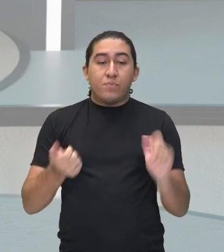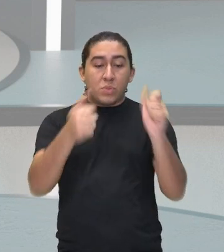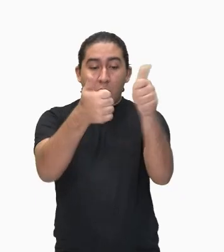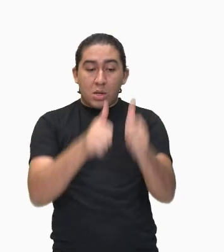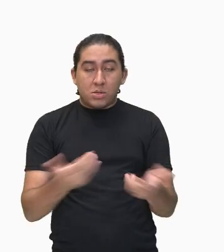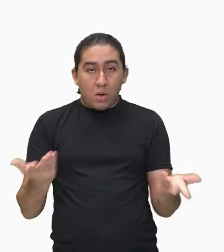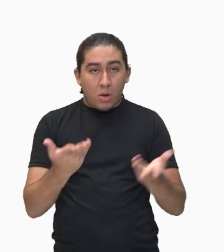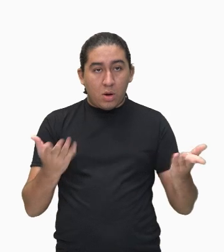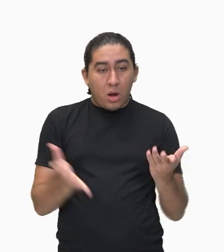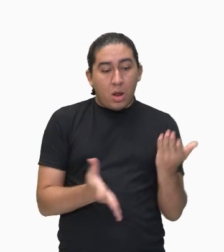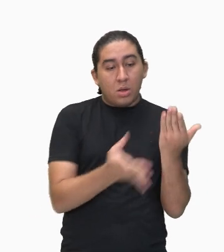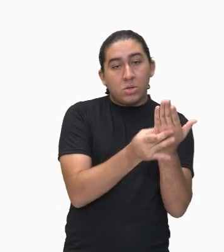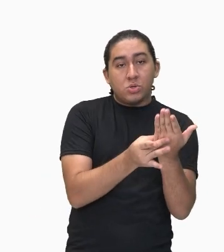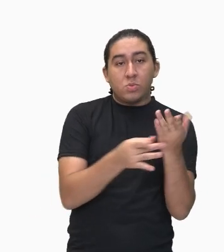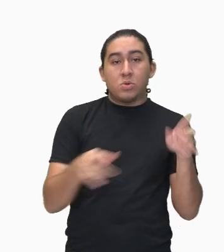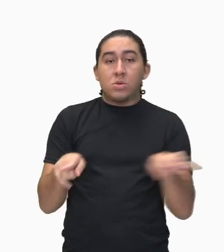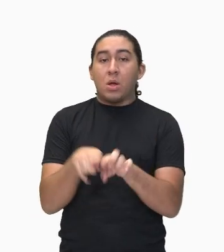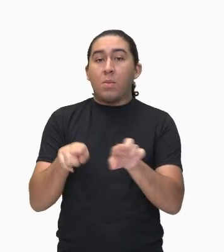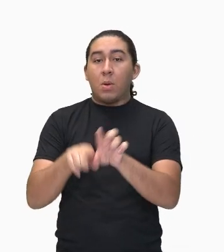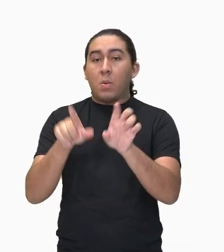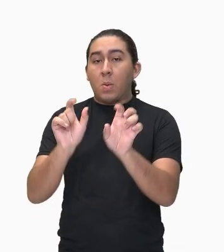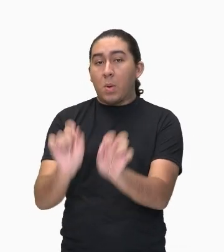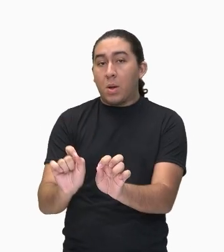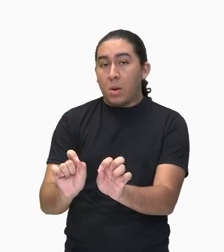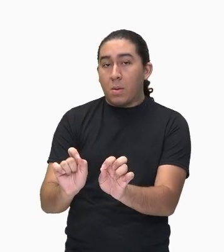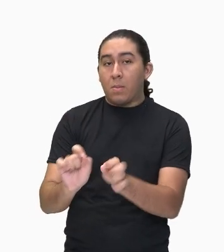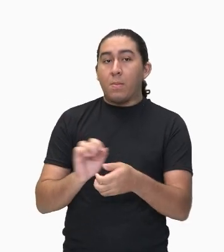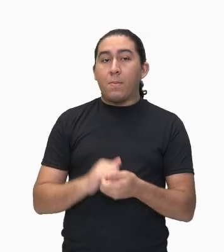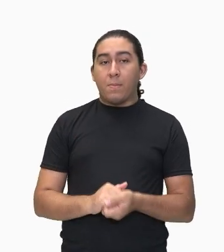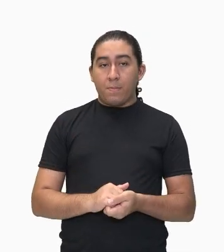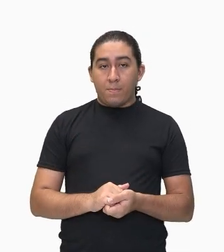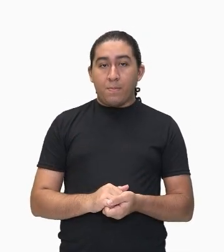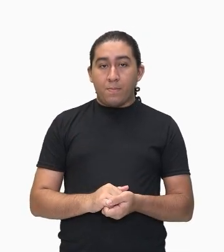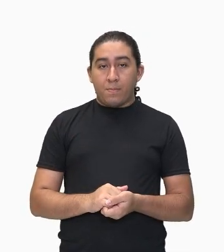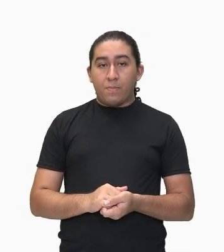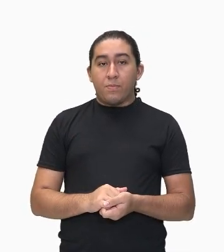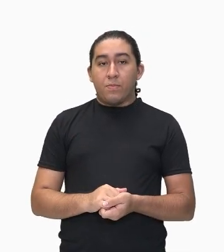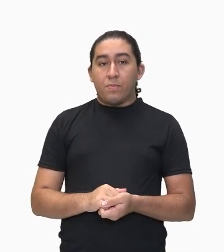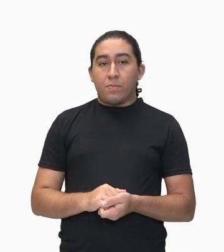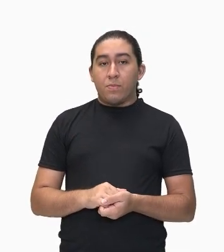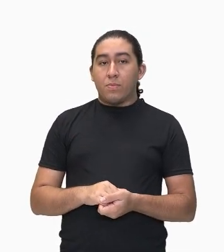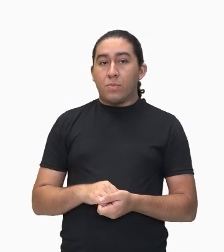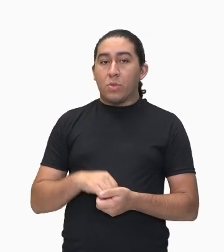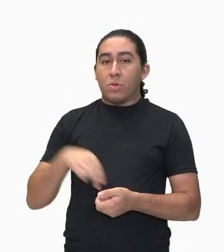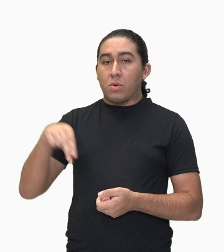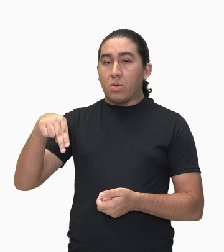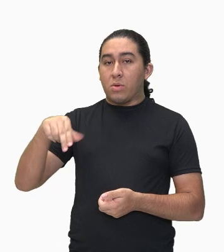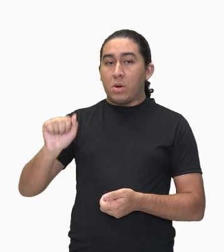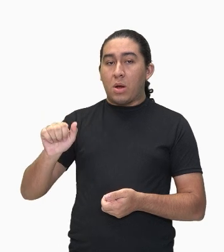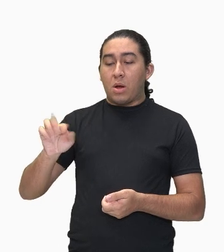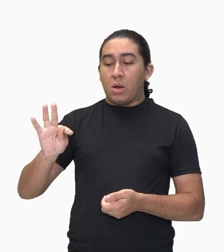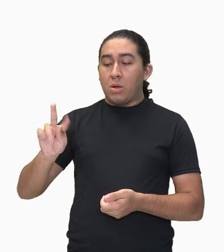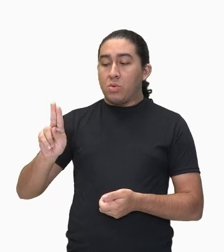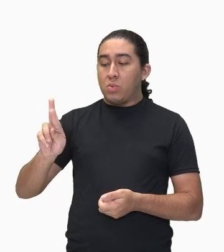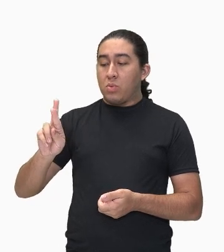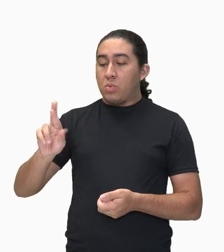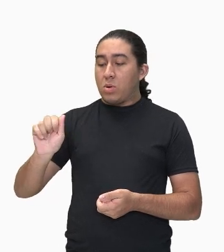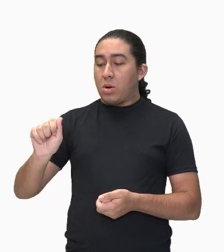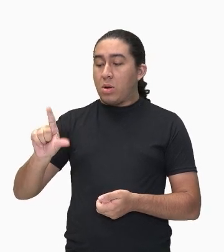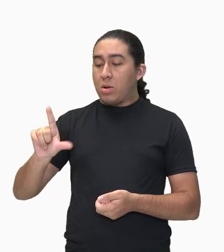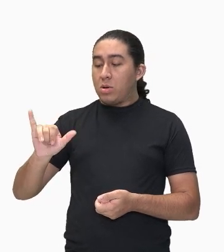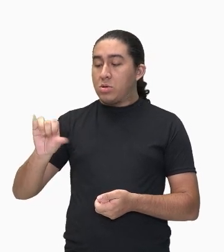entre o realismo e o naturalismo, né? O que diferencia um do outro é